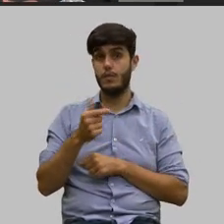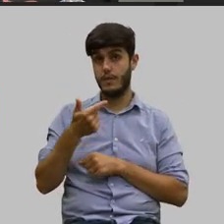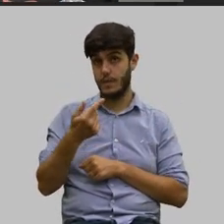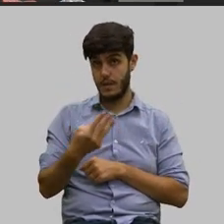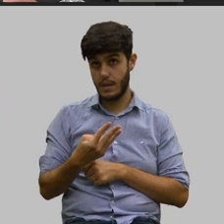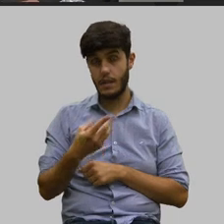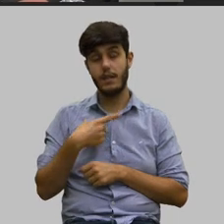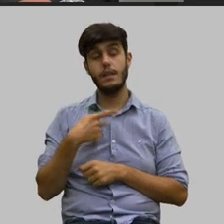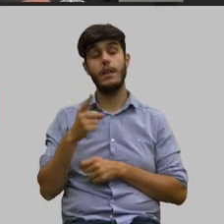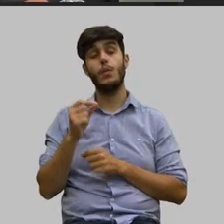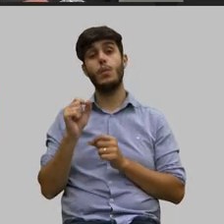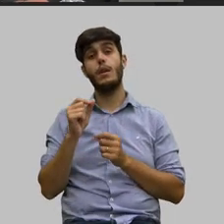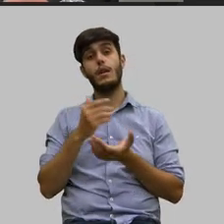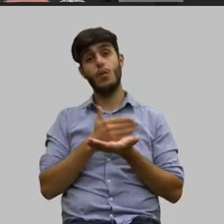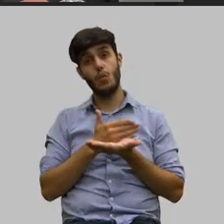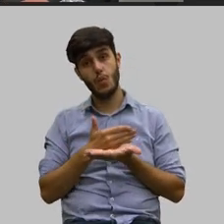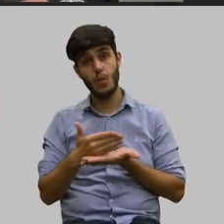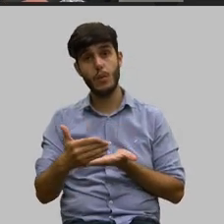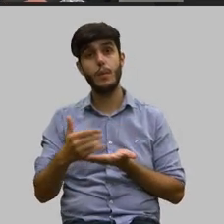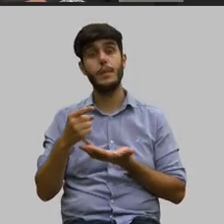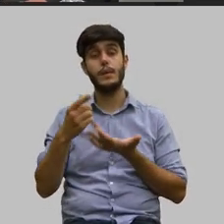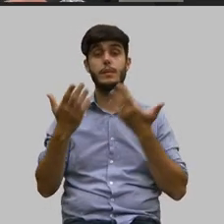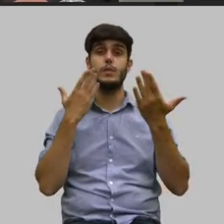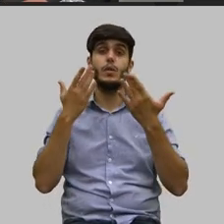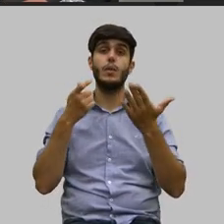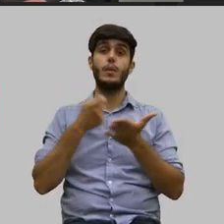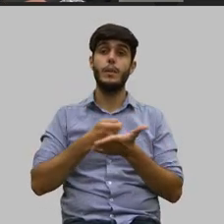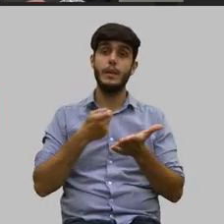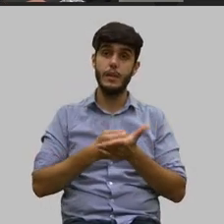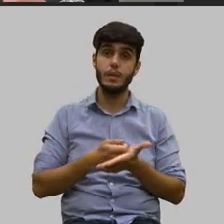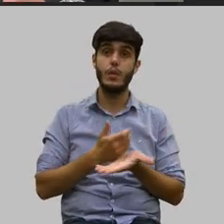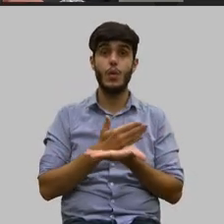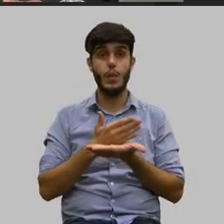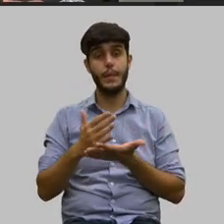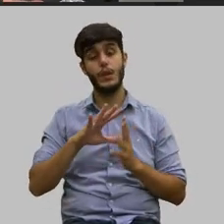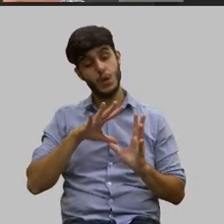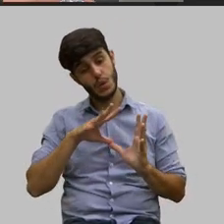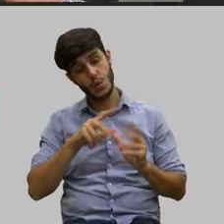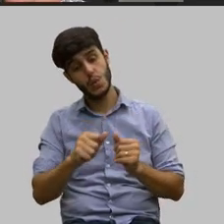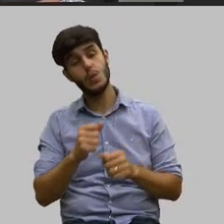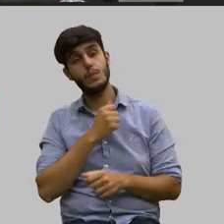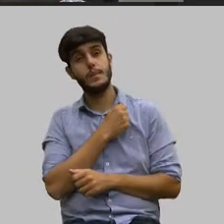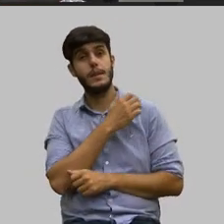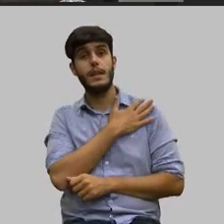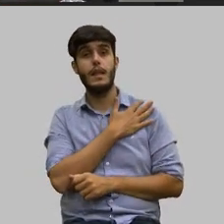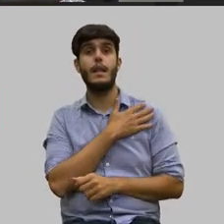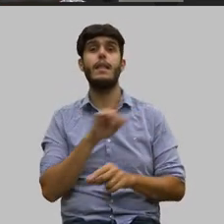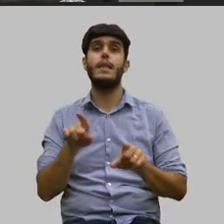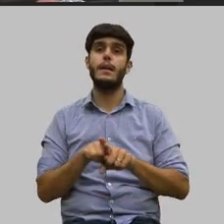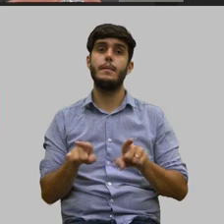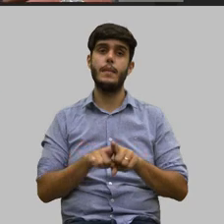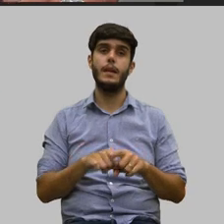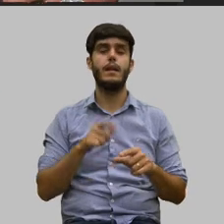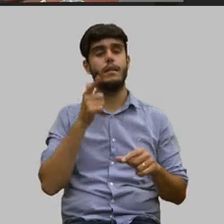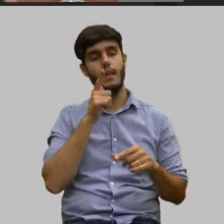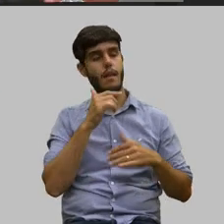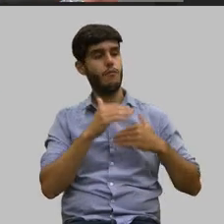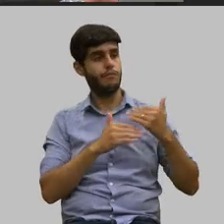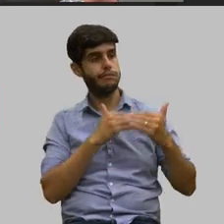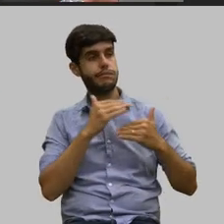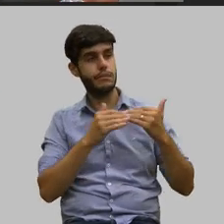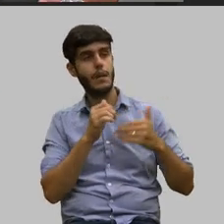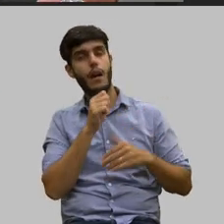seja a avaliação psicológica obrigatória passa a ser para todos os militares Ainda estamos em construção Porque